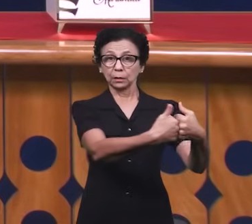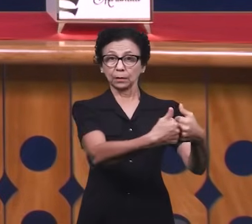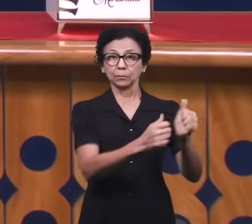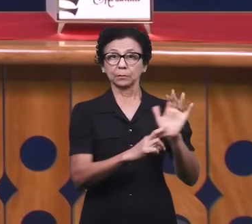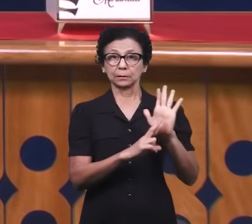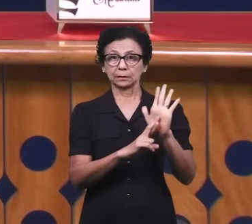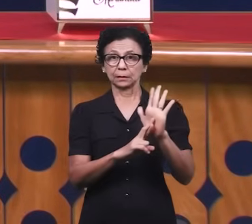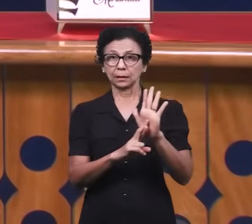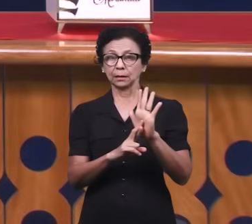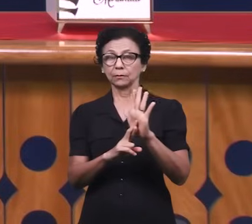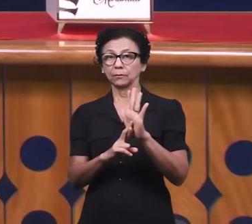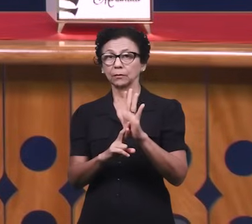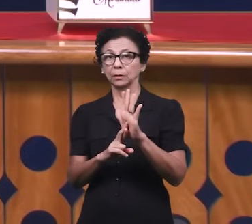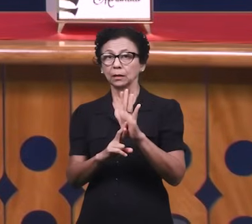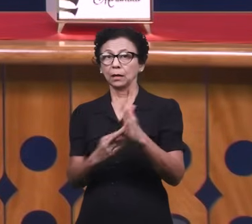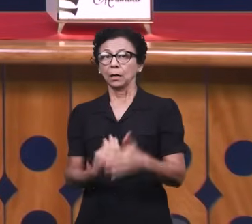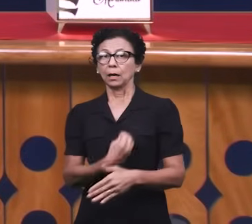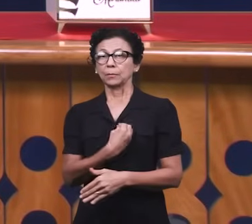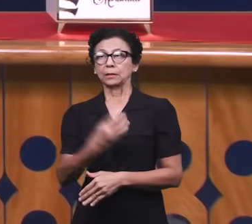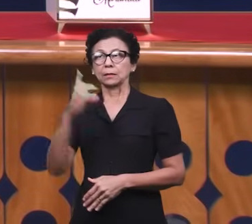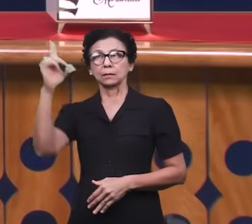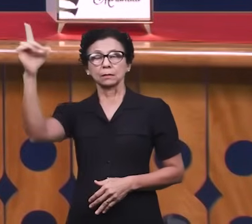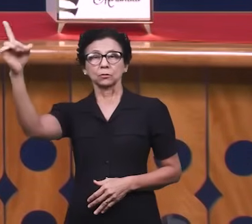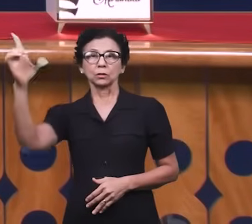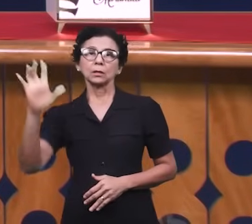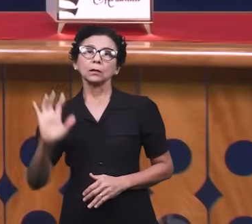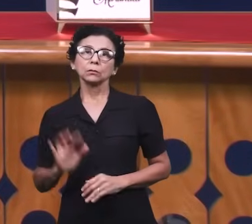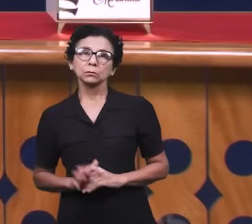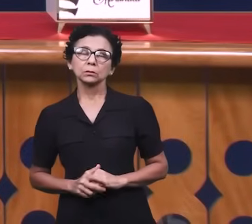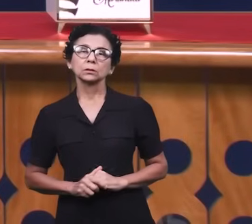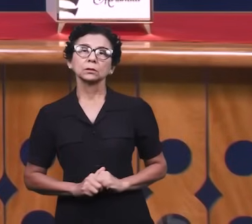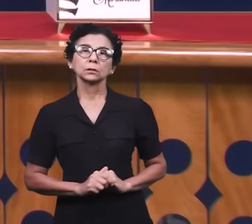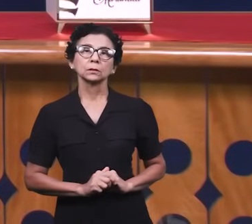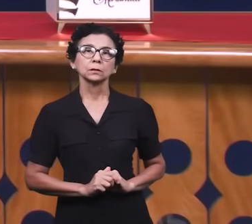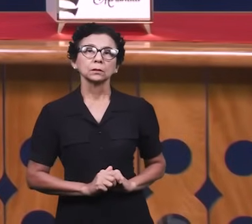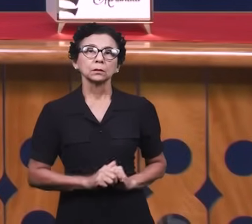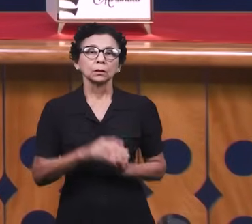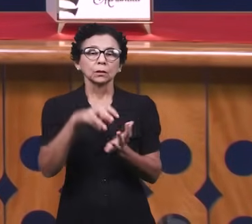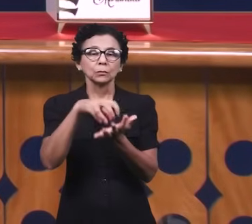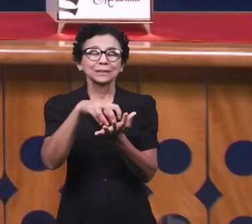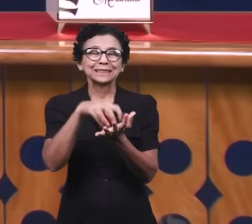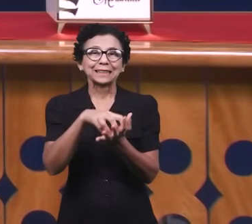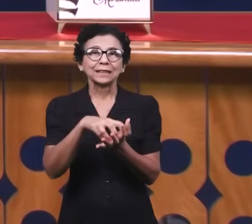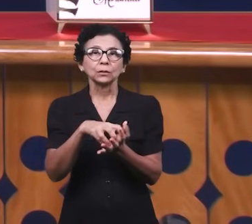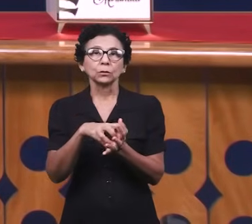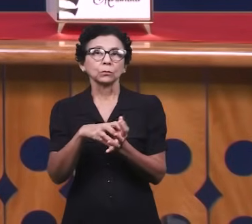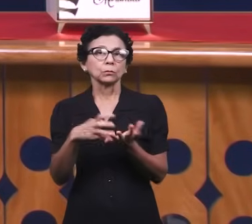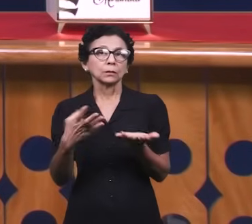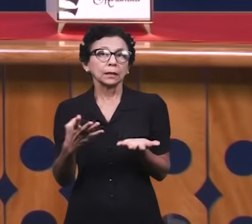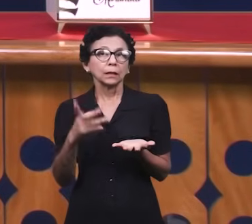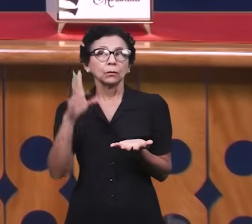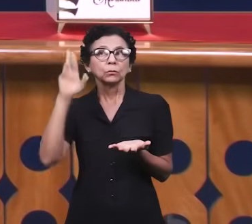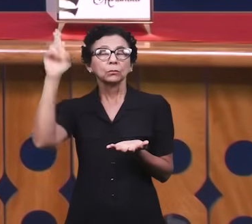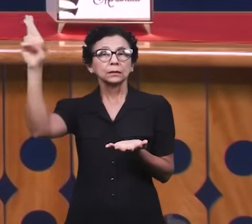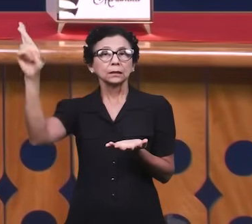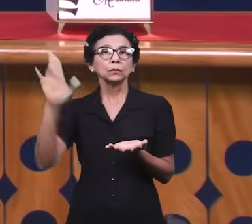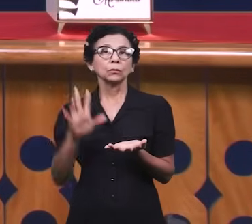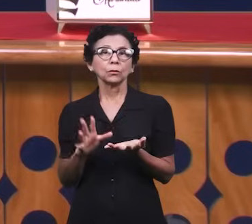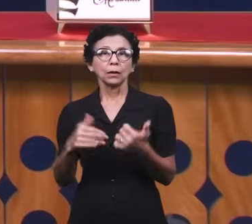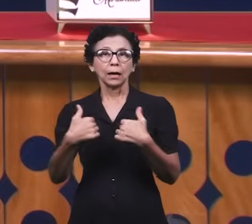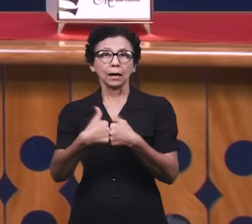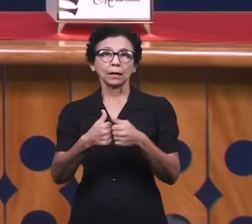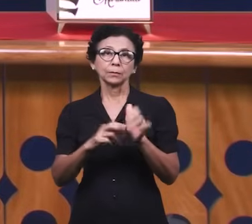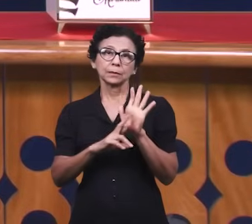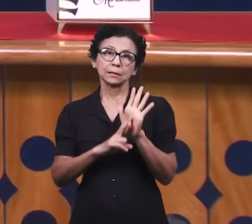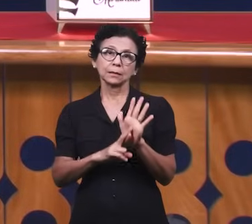Deus, era o centro da vida de Israel. Ou seja, o centro da vida de Israel era o Senhor. Mas na